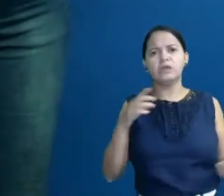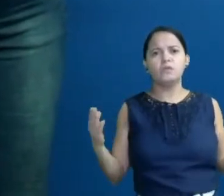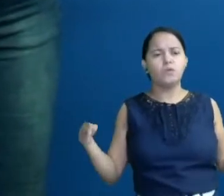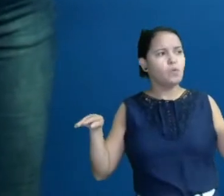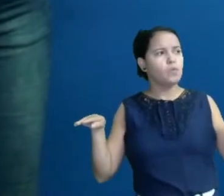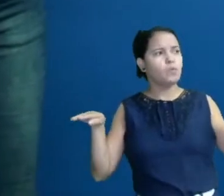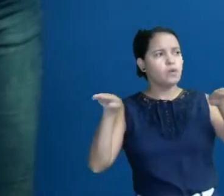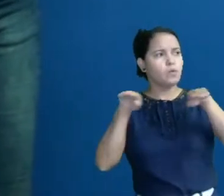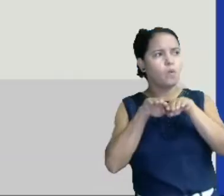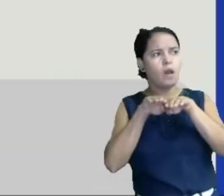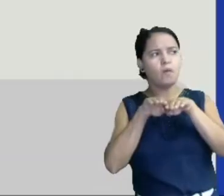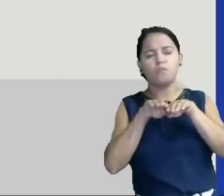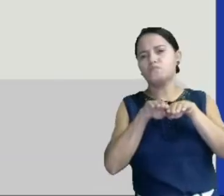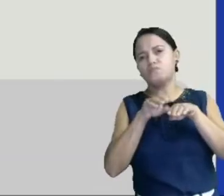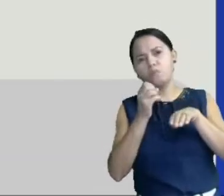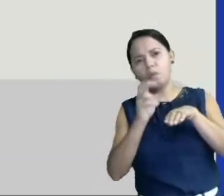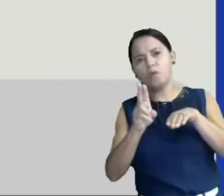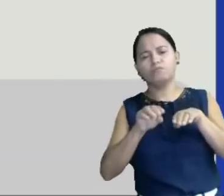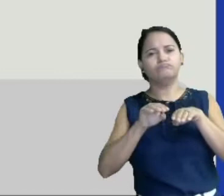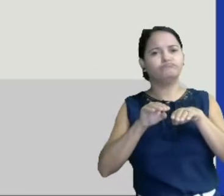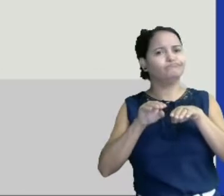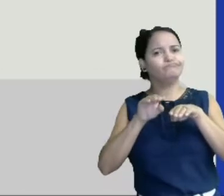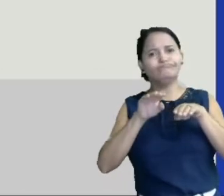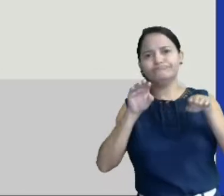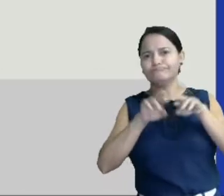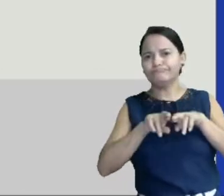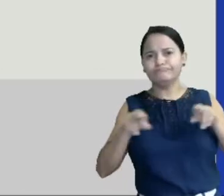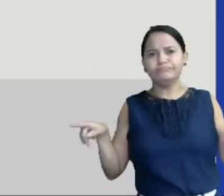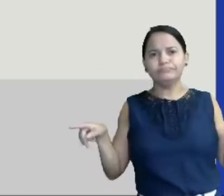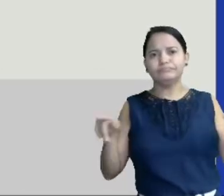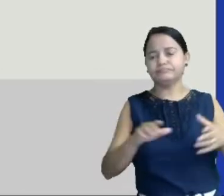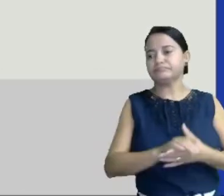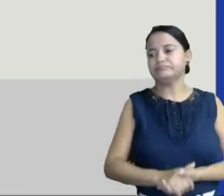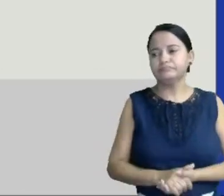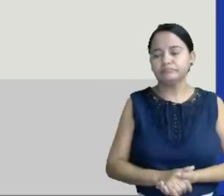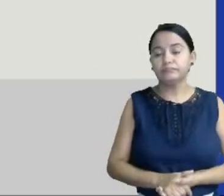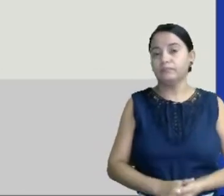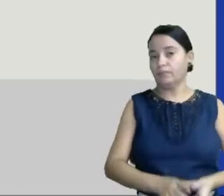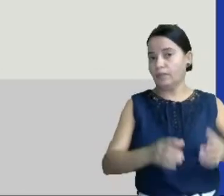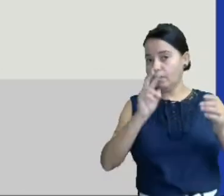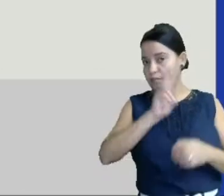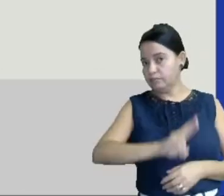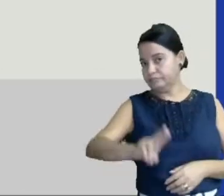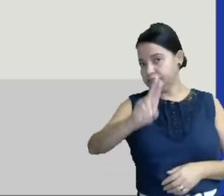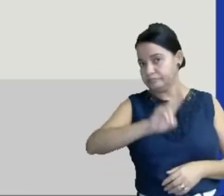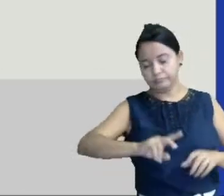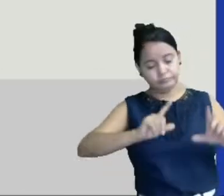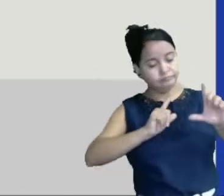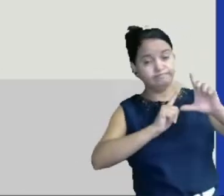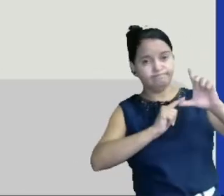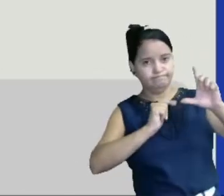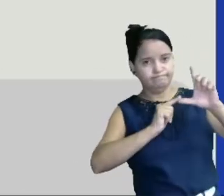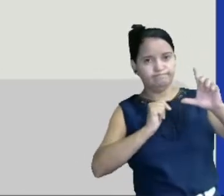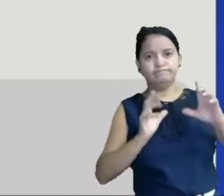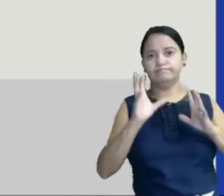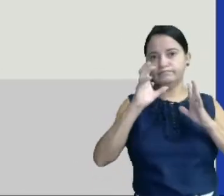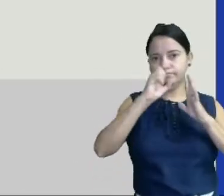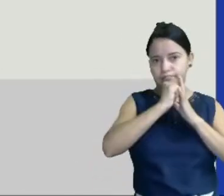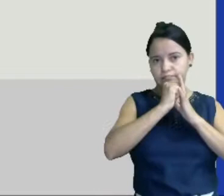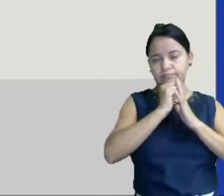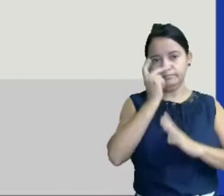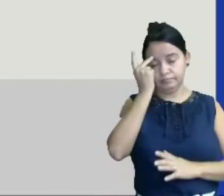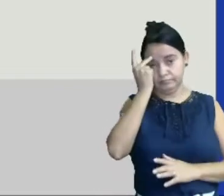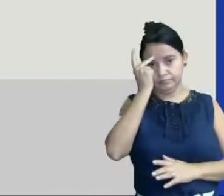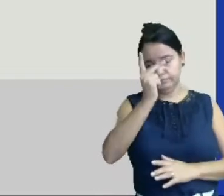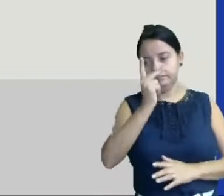Então vamos lá vamos usar letras e símbolos para representar as comparações então